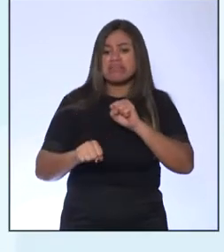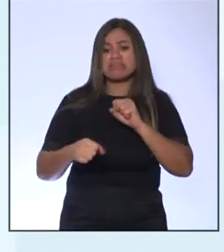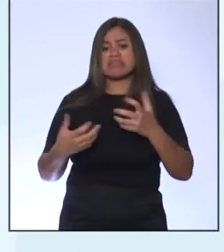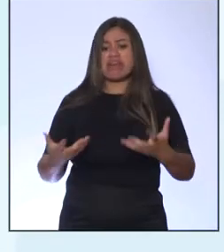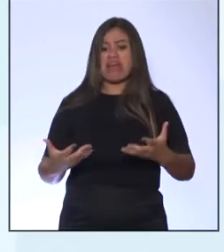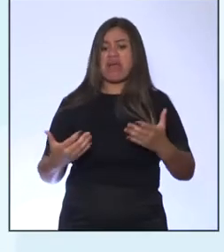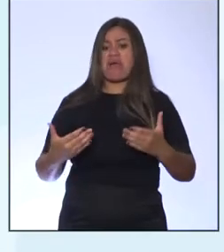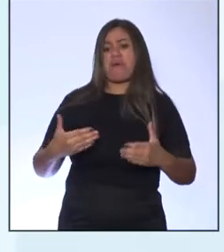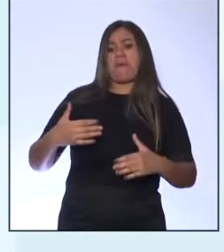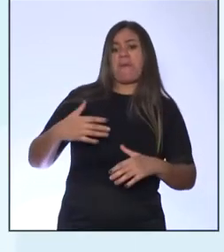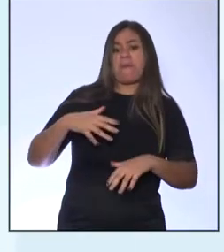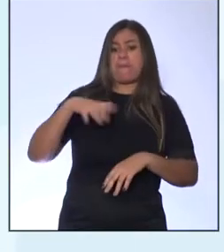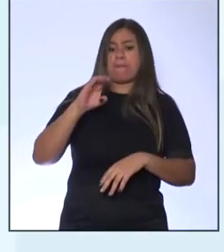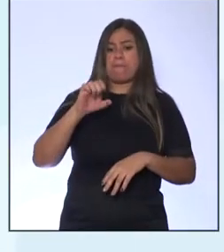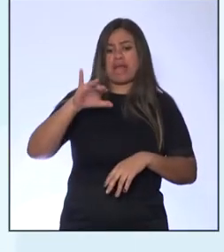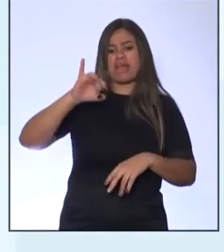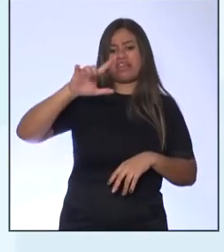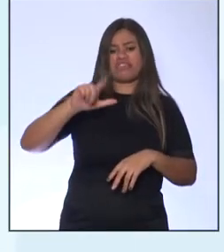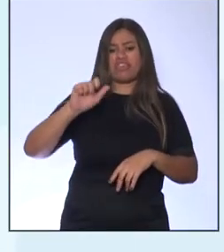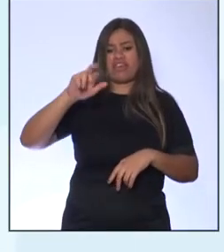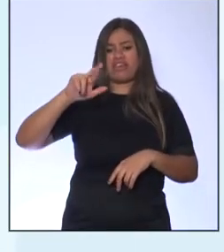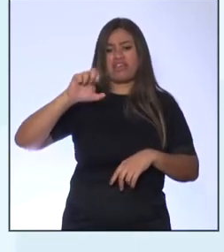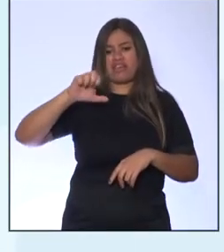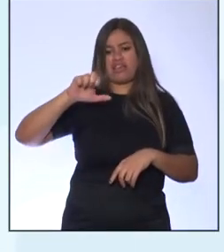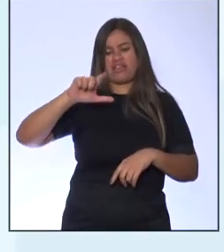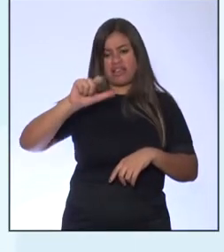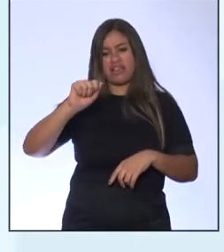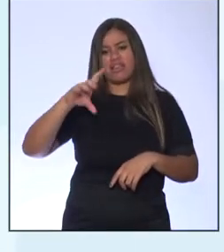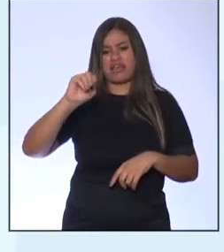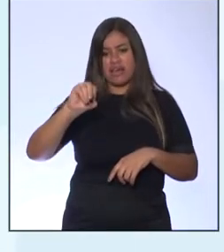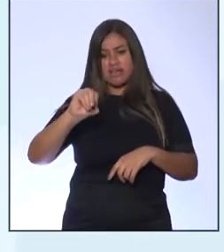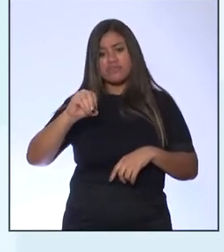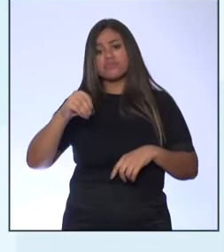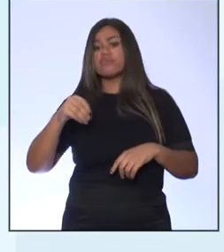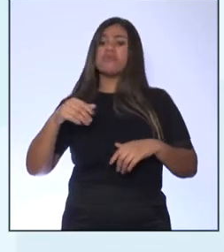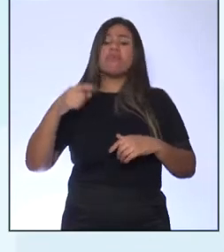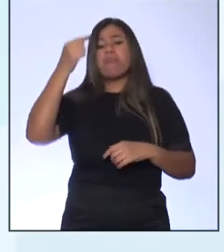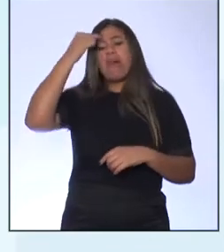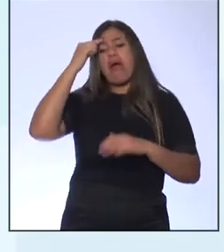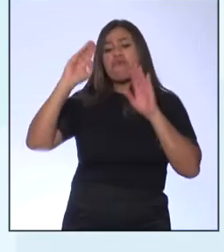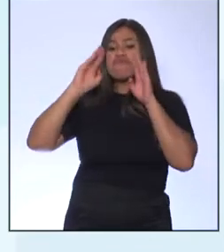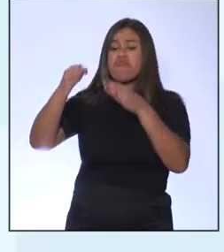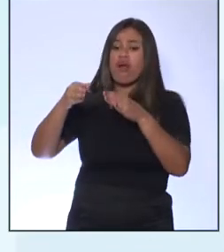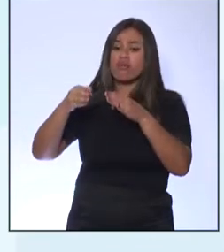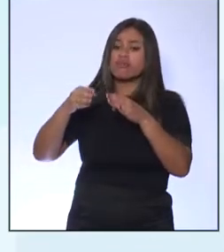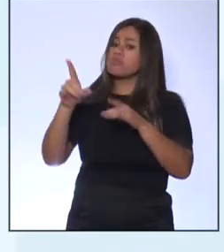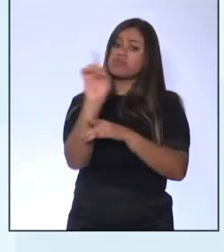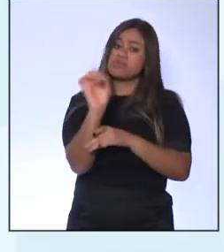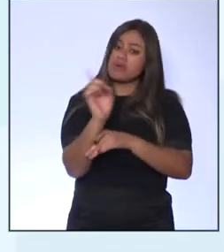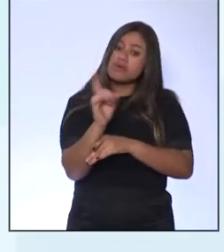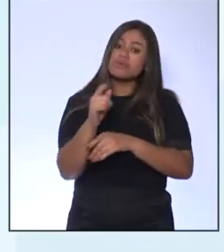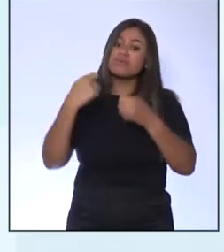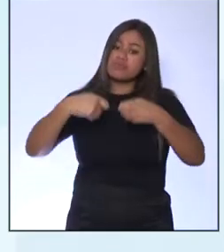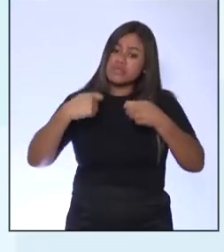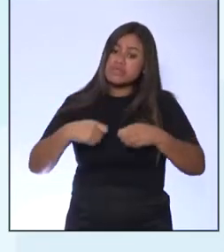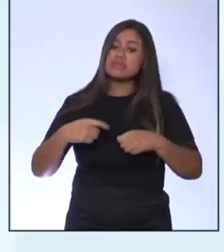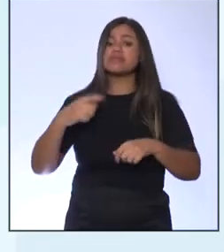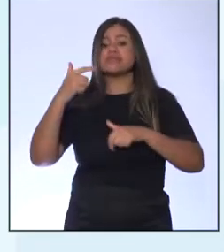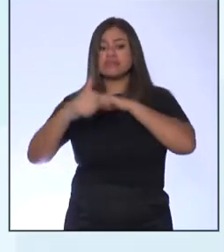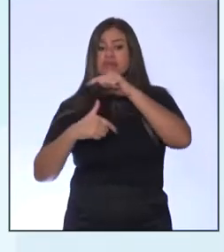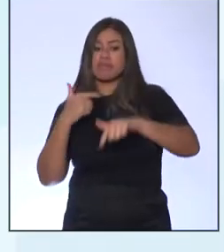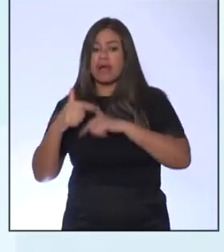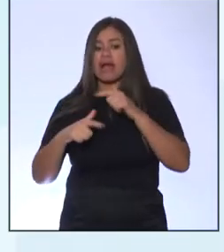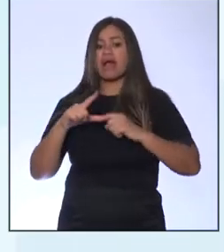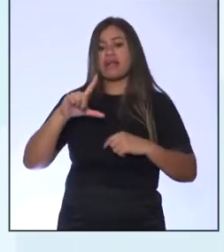dos bacharelados, e se esquecem, muitas vezes, de que precisamos trabalhar as licenciaturas e,